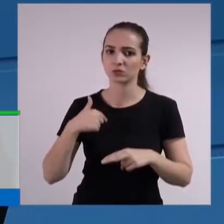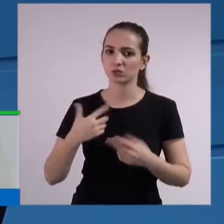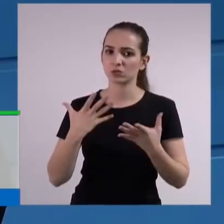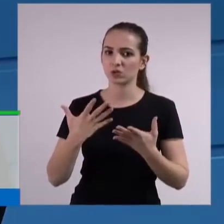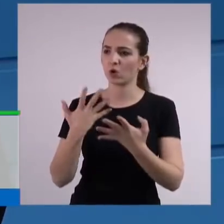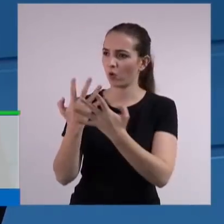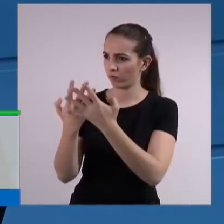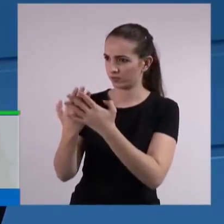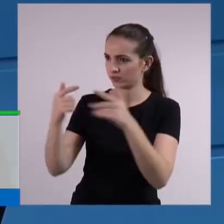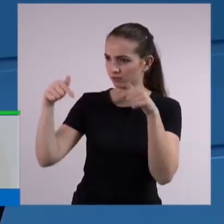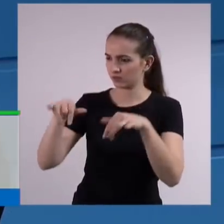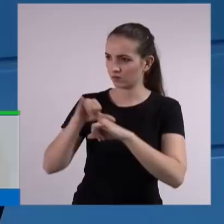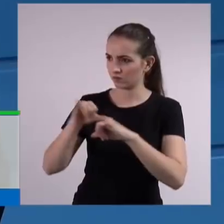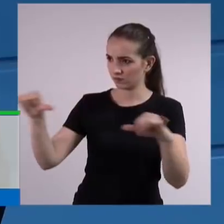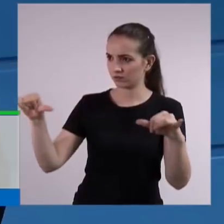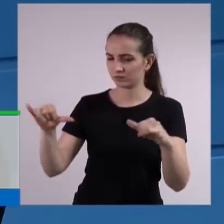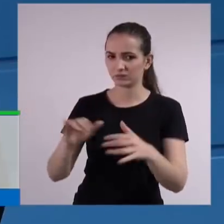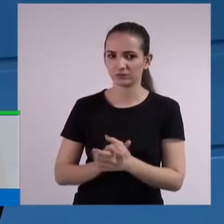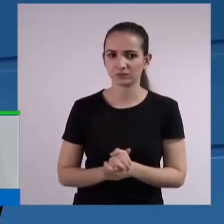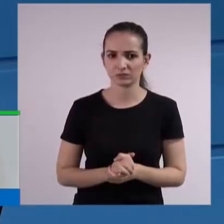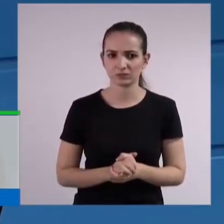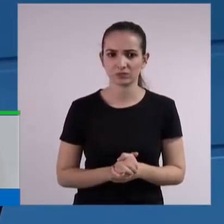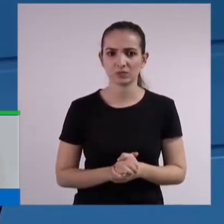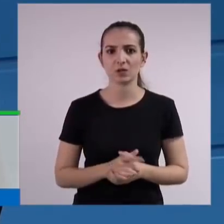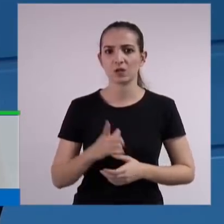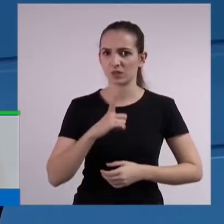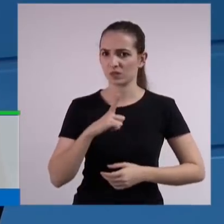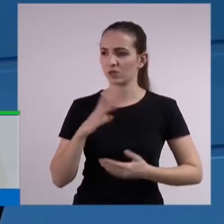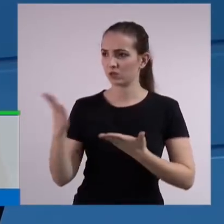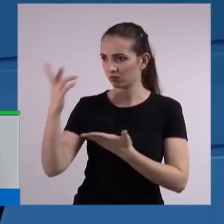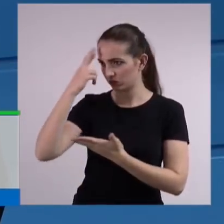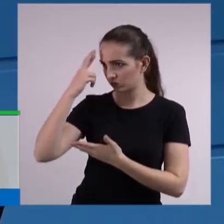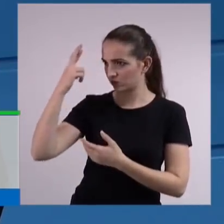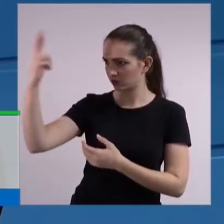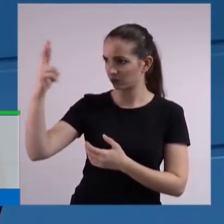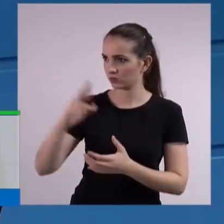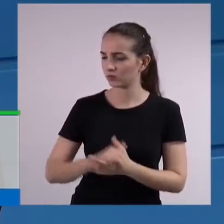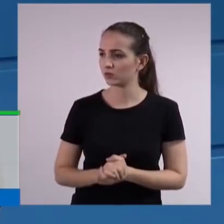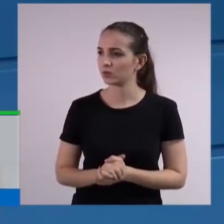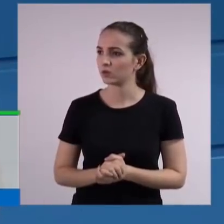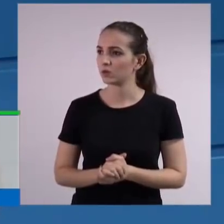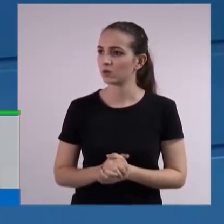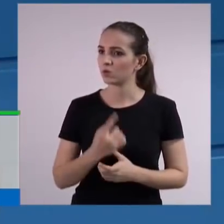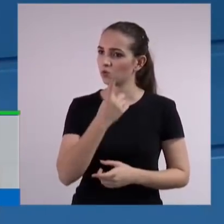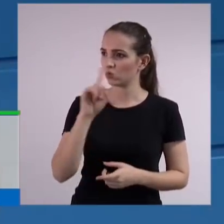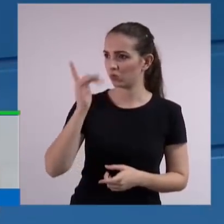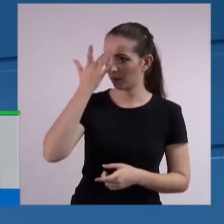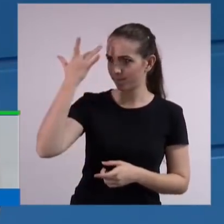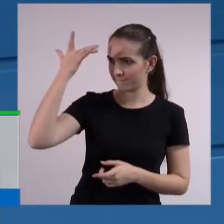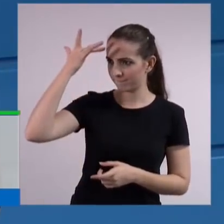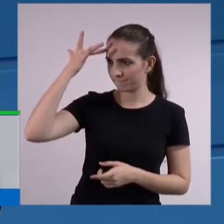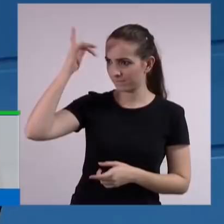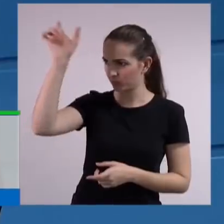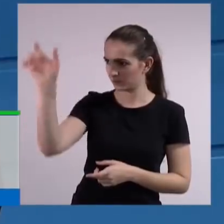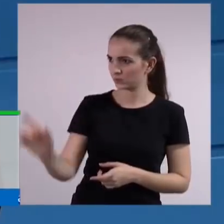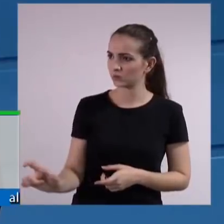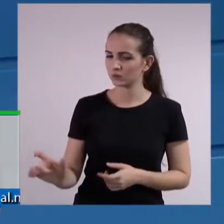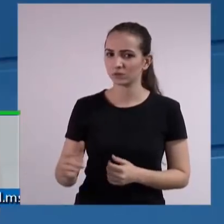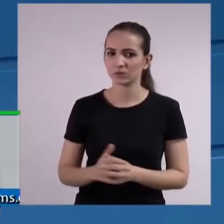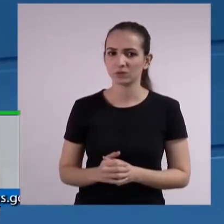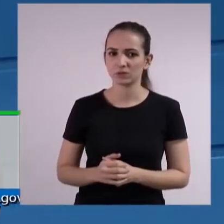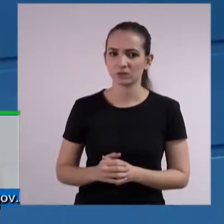confessar que tenho em Vossa Excelência uma pessoa que